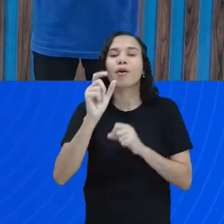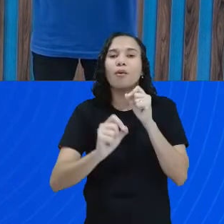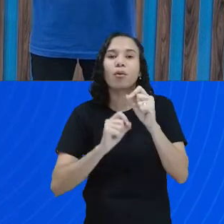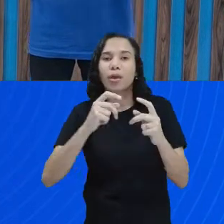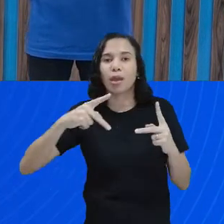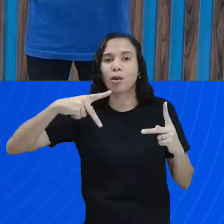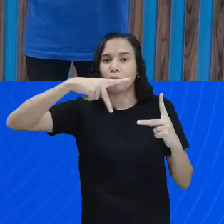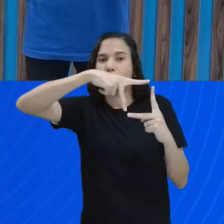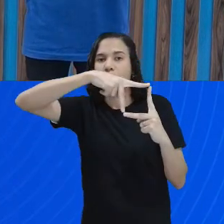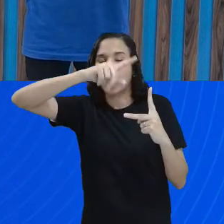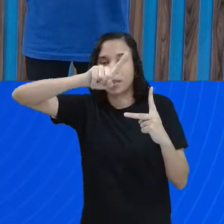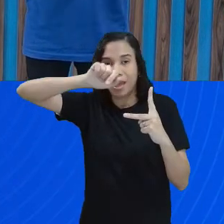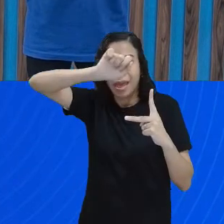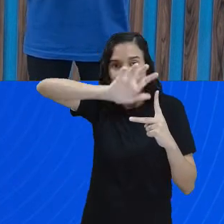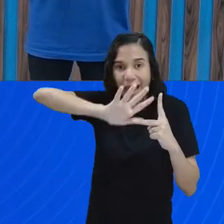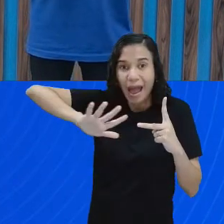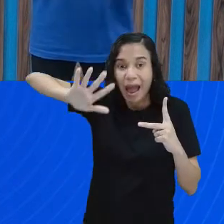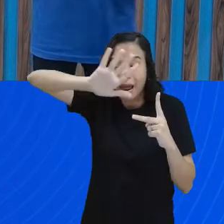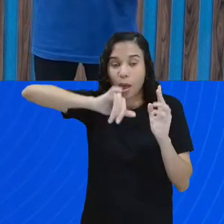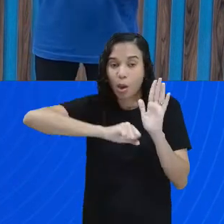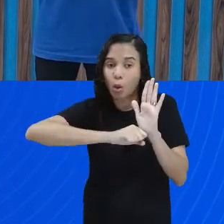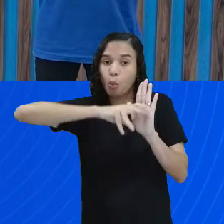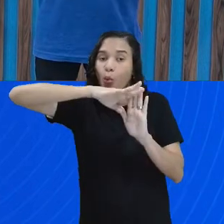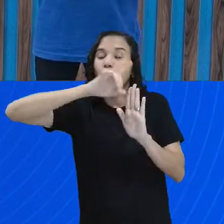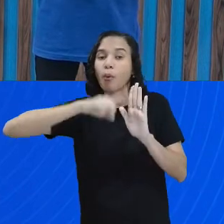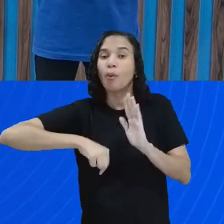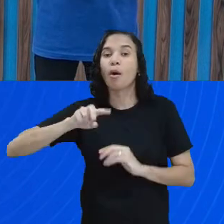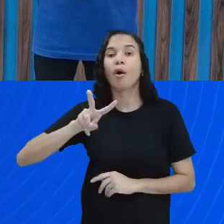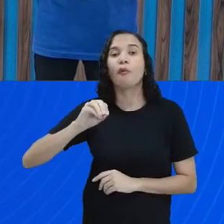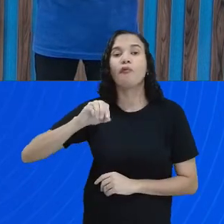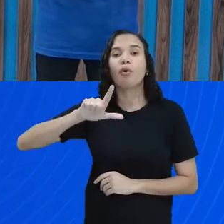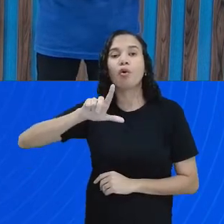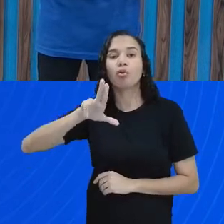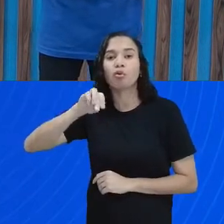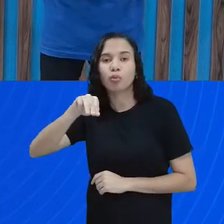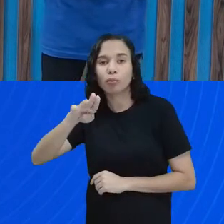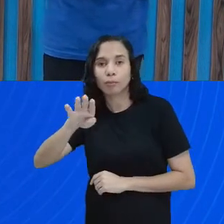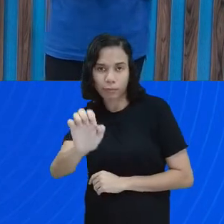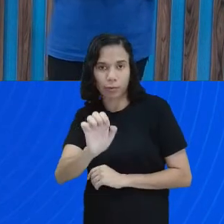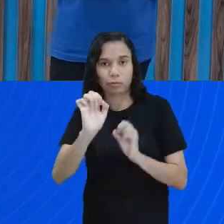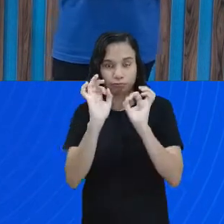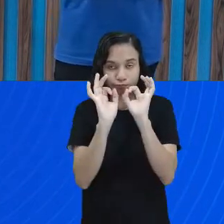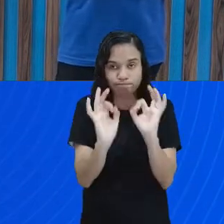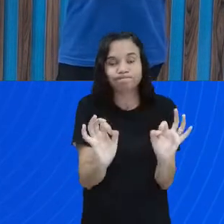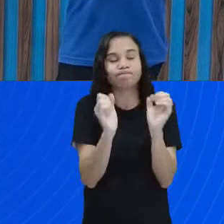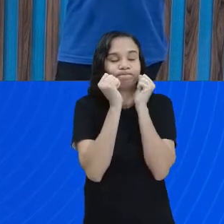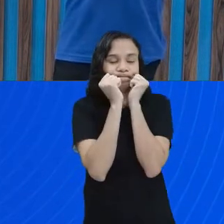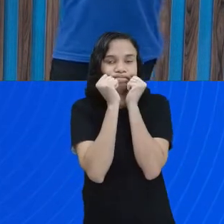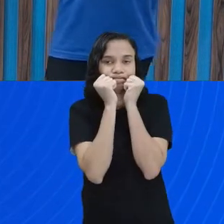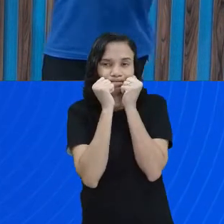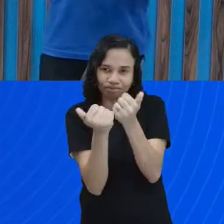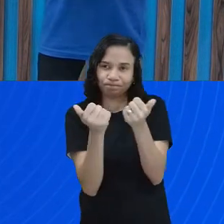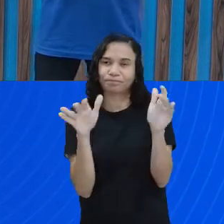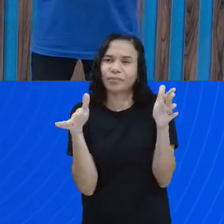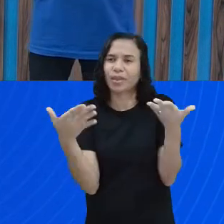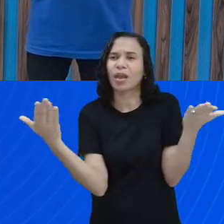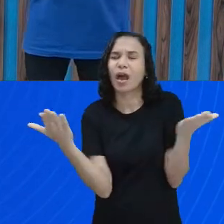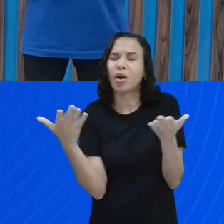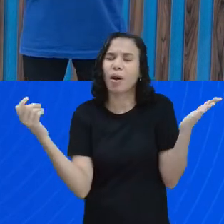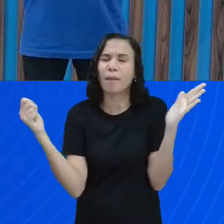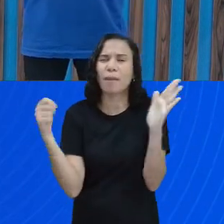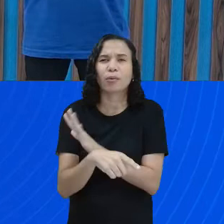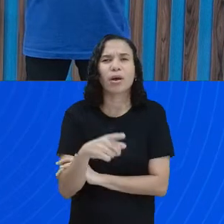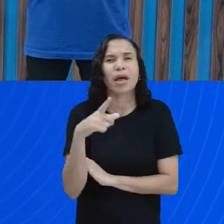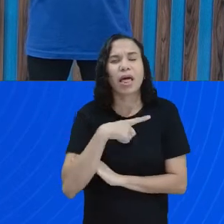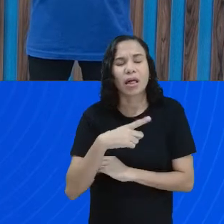quando eu falar de cubo vai ser volume, para definir aí a unidade de medida específica. Tá bom? E aí que eu digo assim, ó, eu